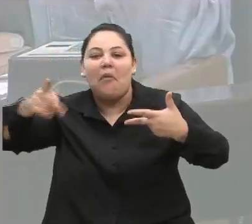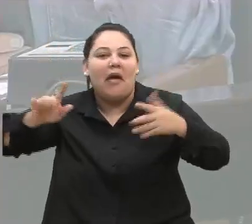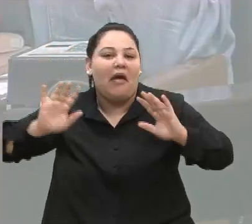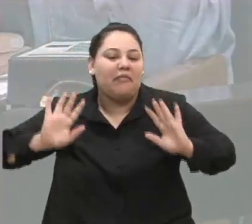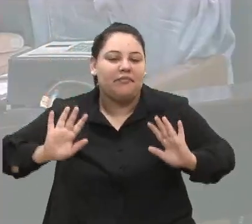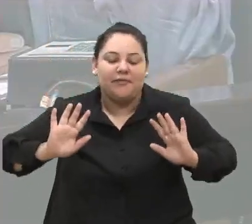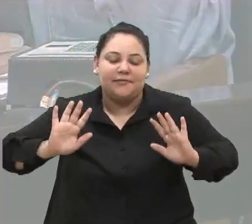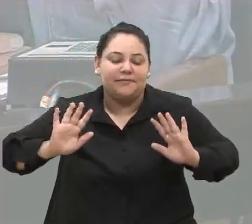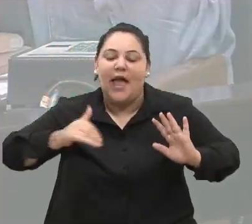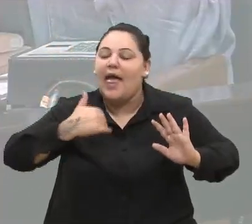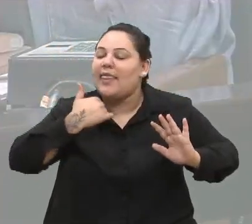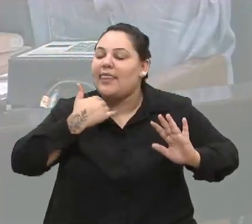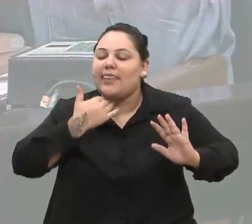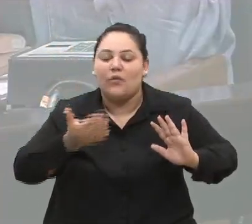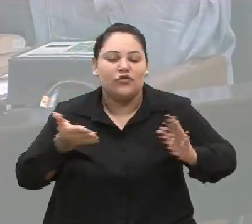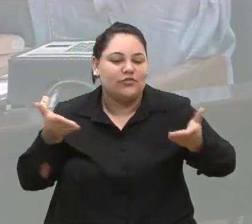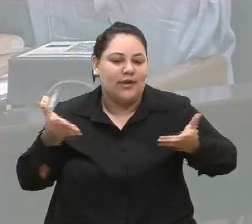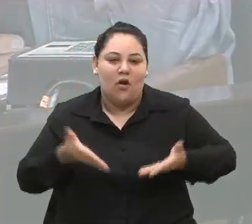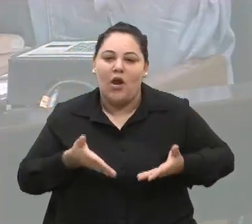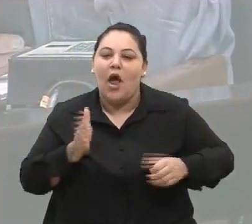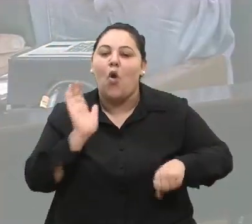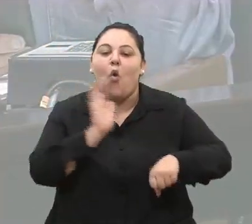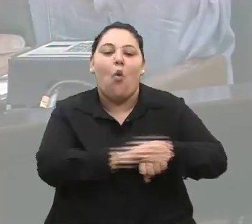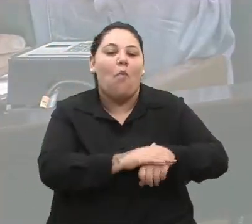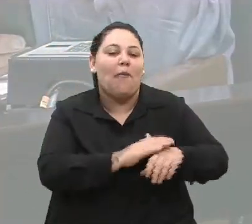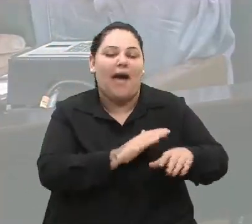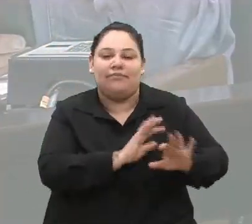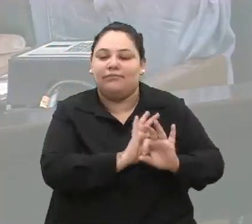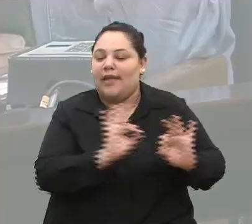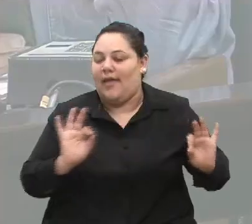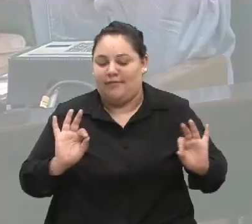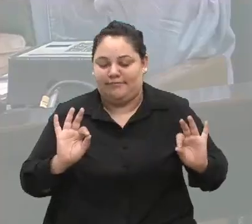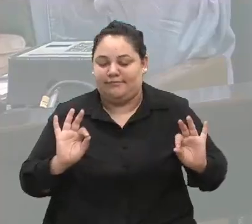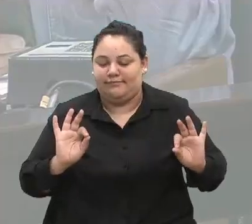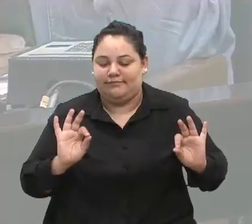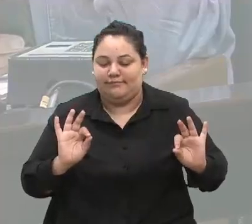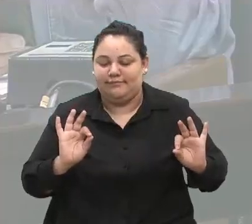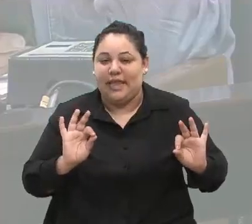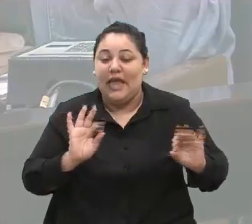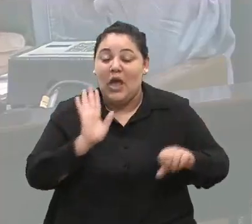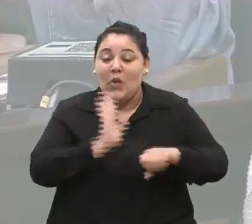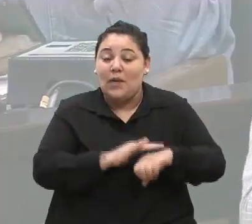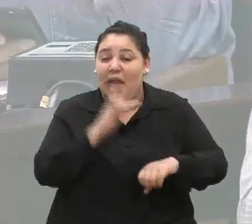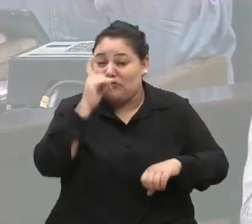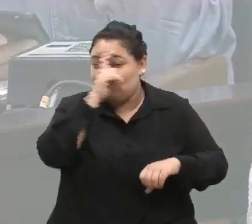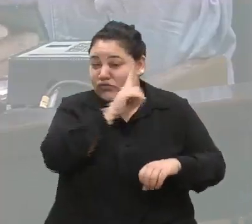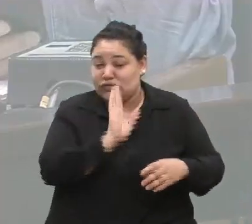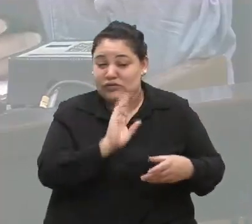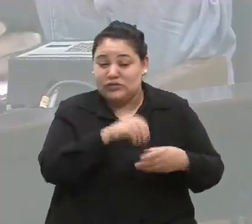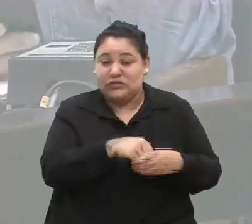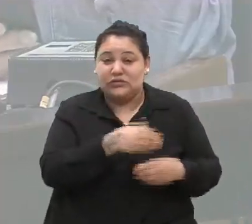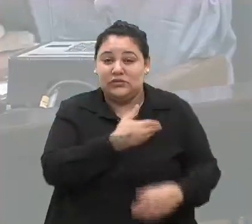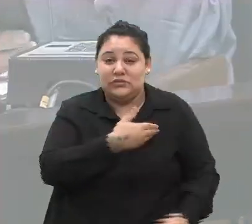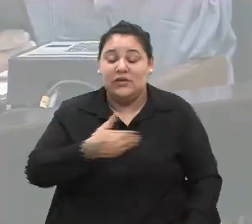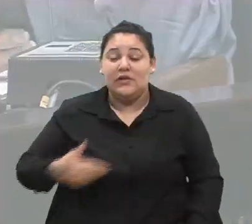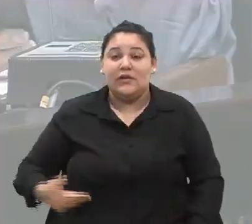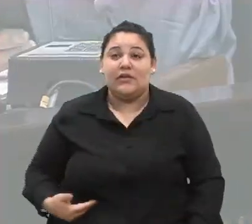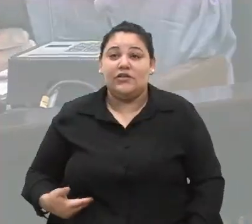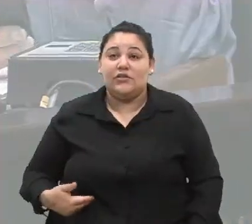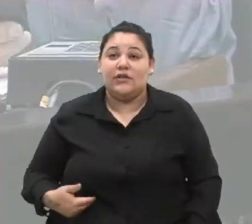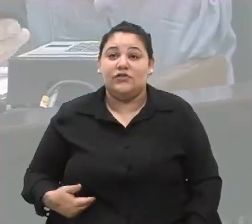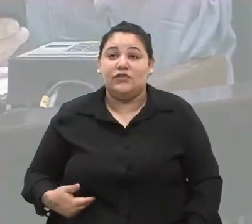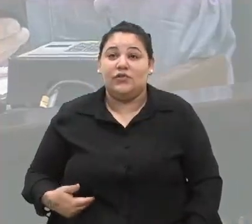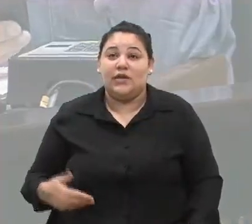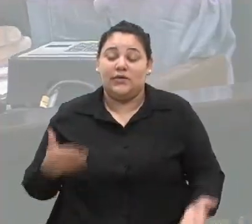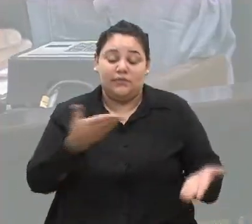representantes. E a nossa maior dificuldade no poder público é quando nós lidamos